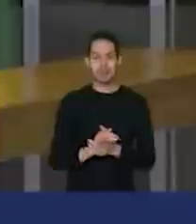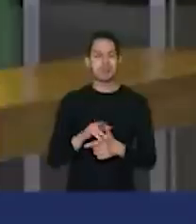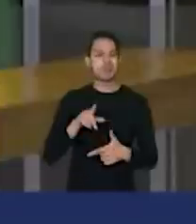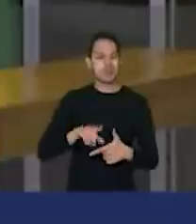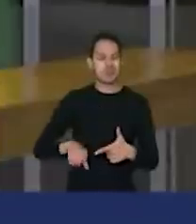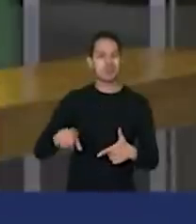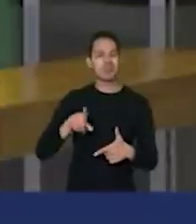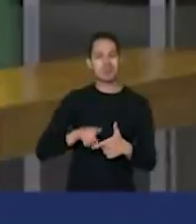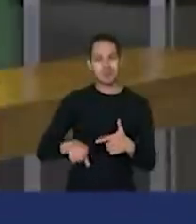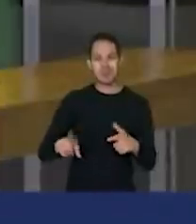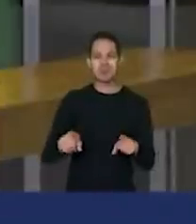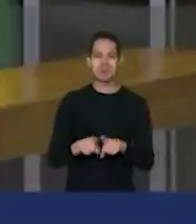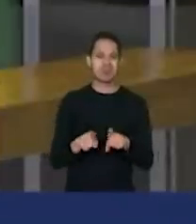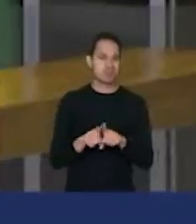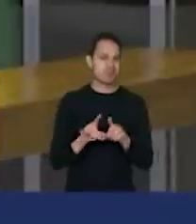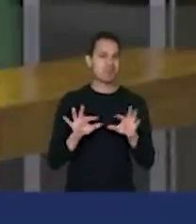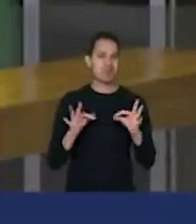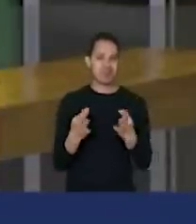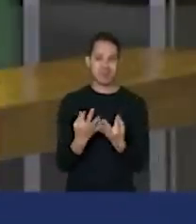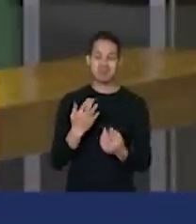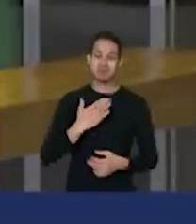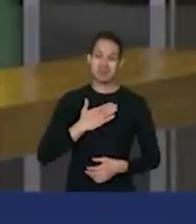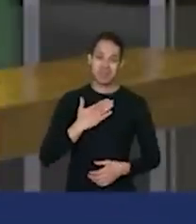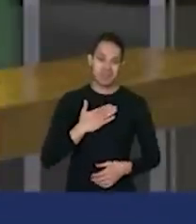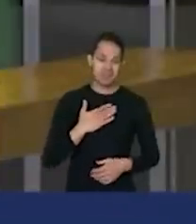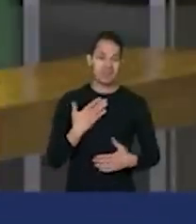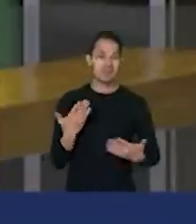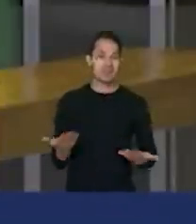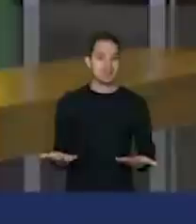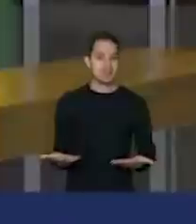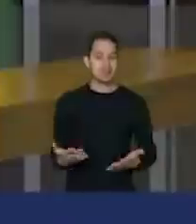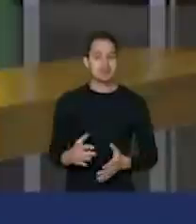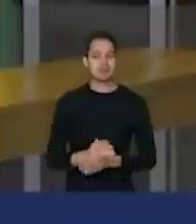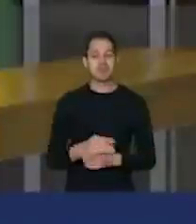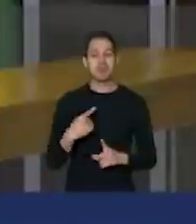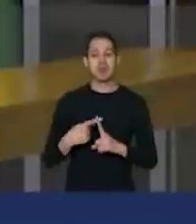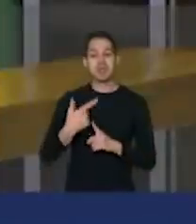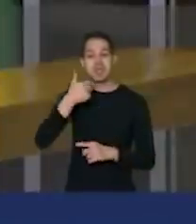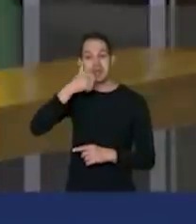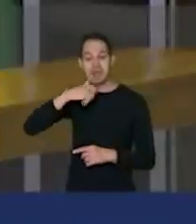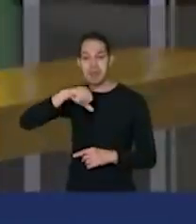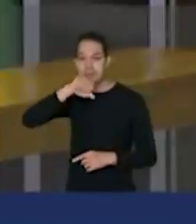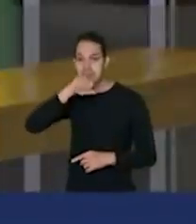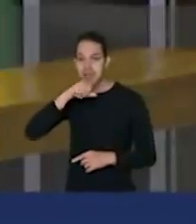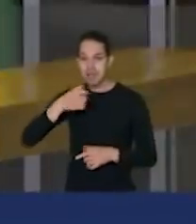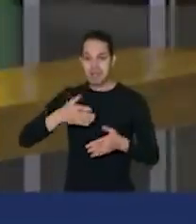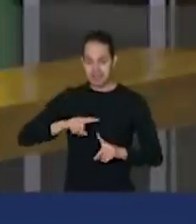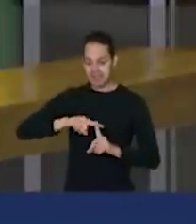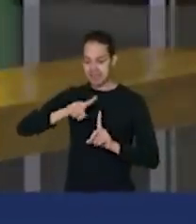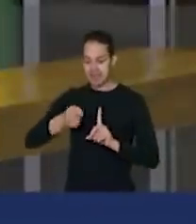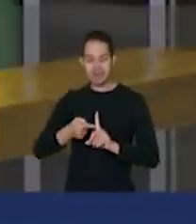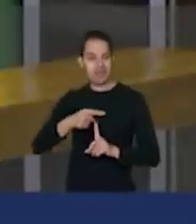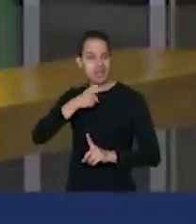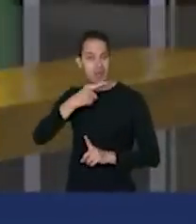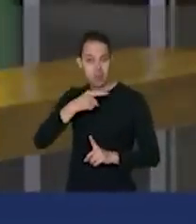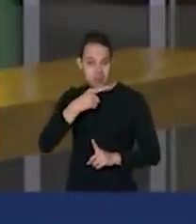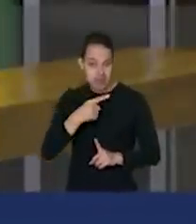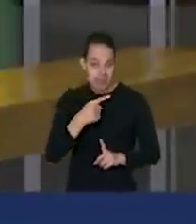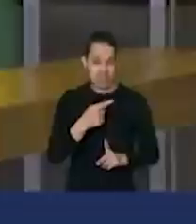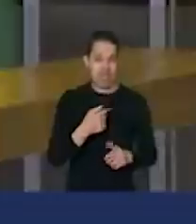também com a minha família sobre isso pois a minha mãe não podia ter filho e meu pai